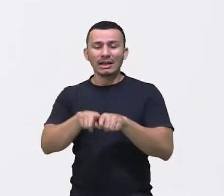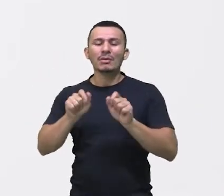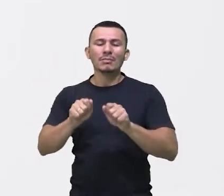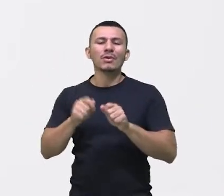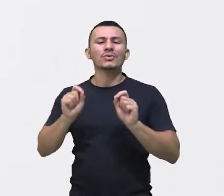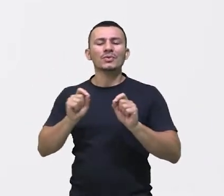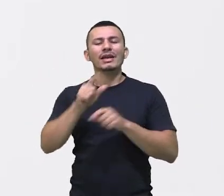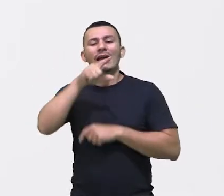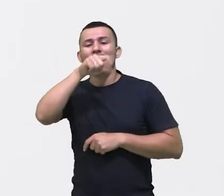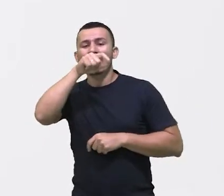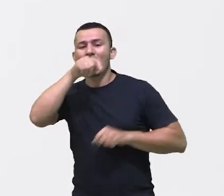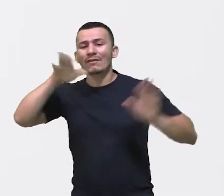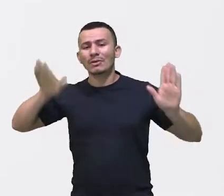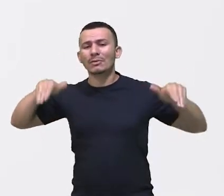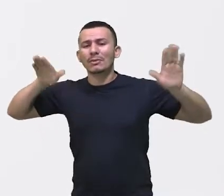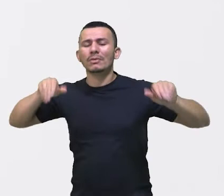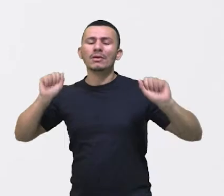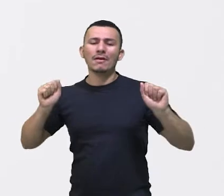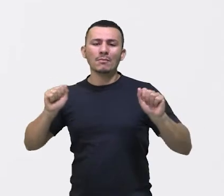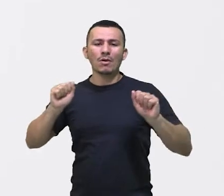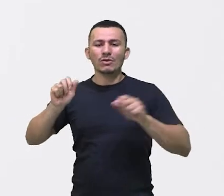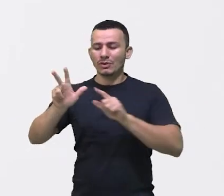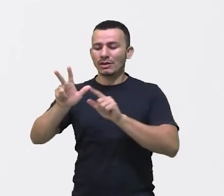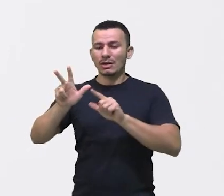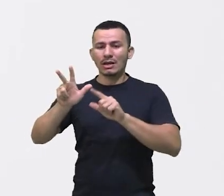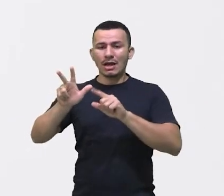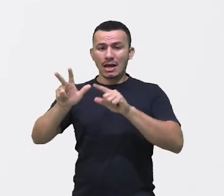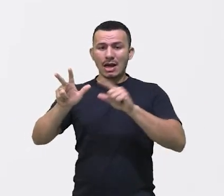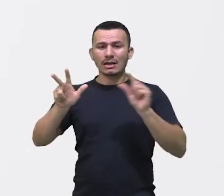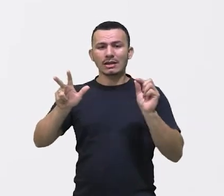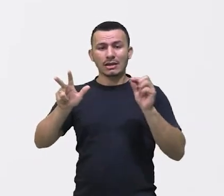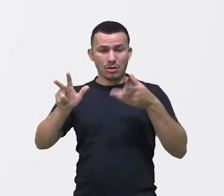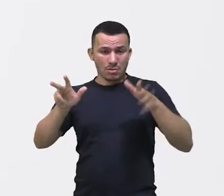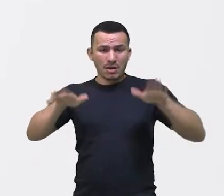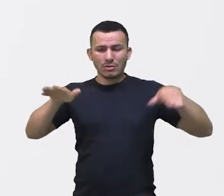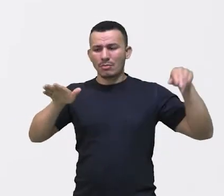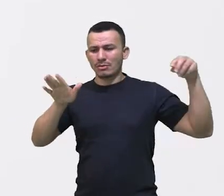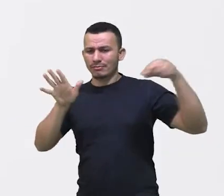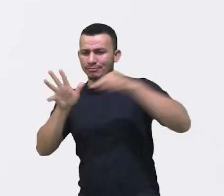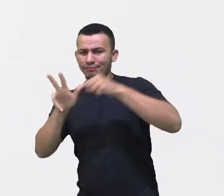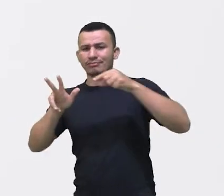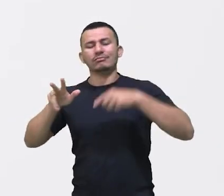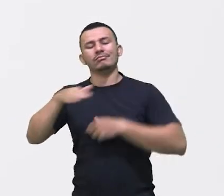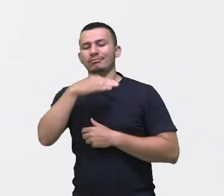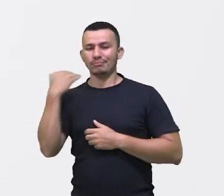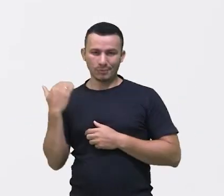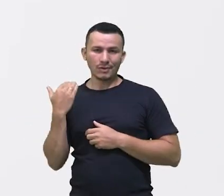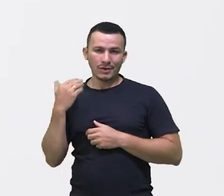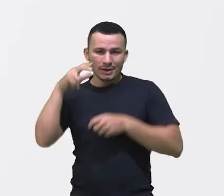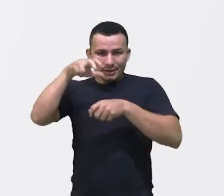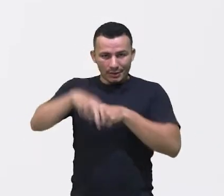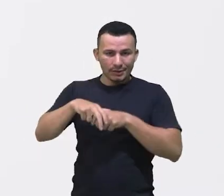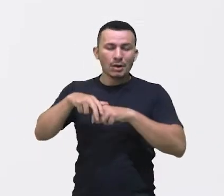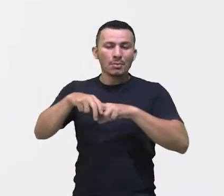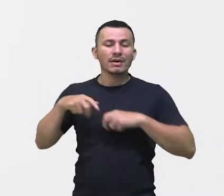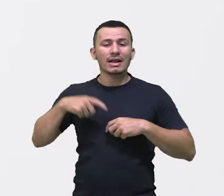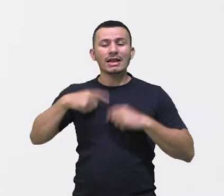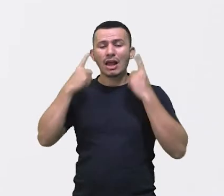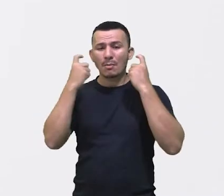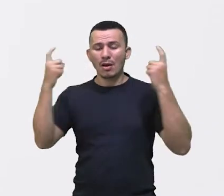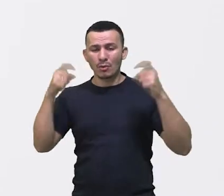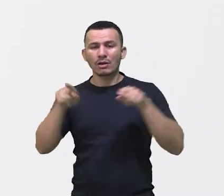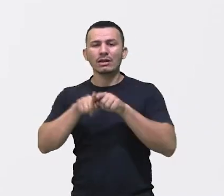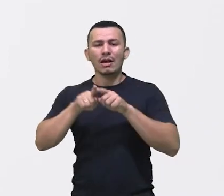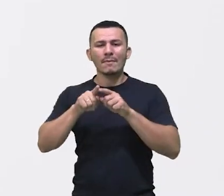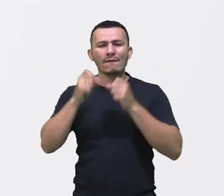aves. Uma ave, um pássaro pode bater numa das pás da turbina e pode morrer, né, porque o impacto vai ser extremamente